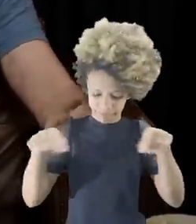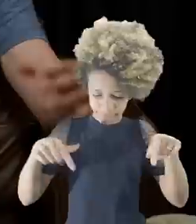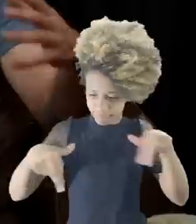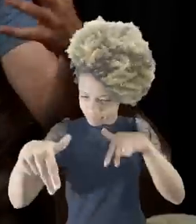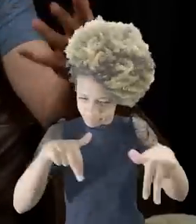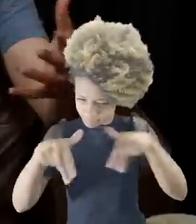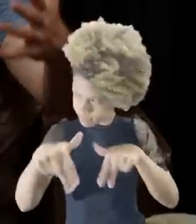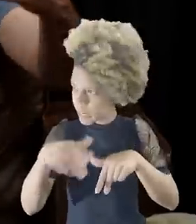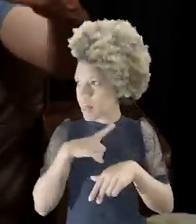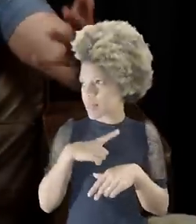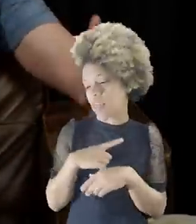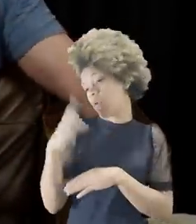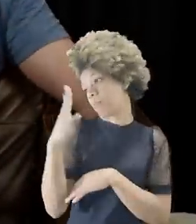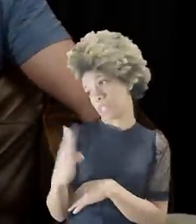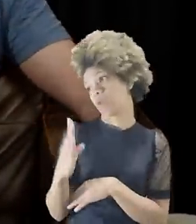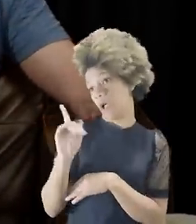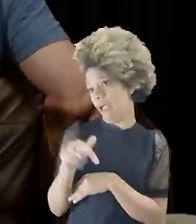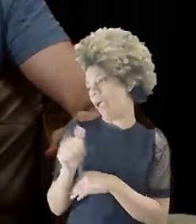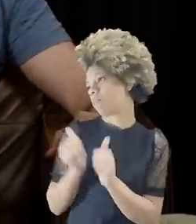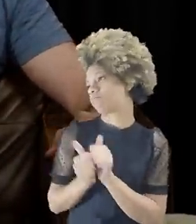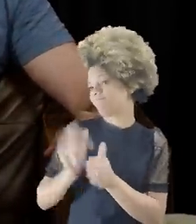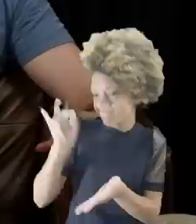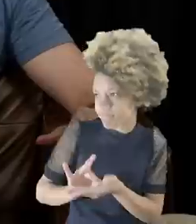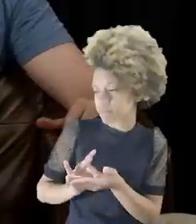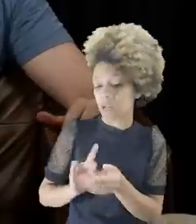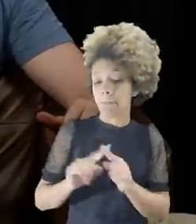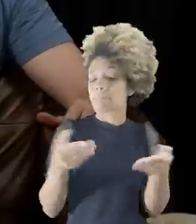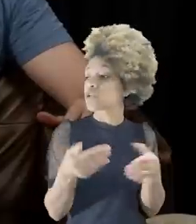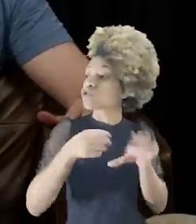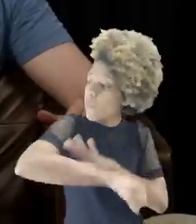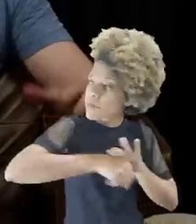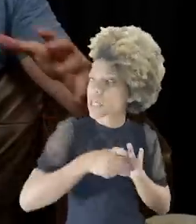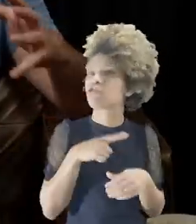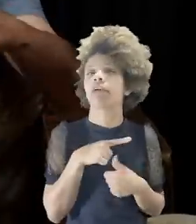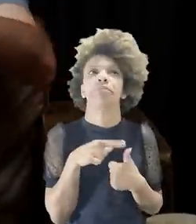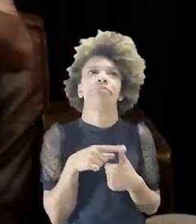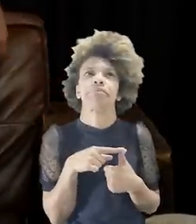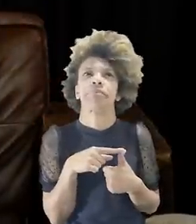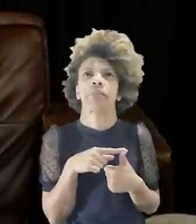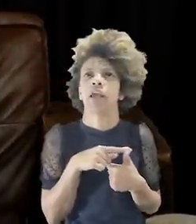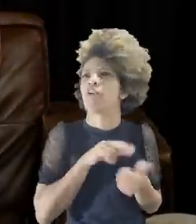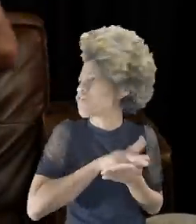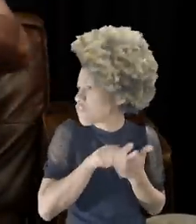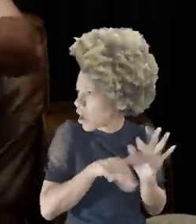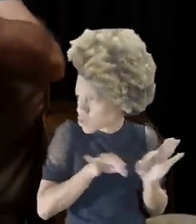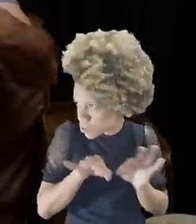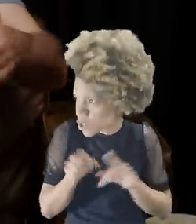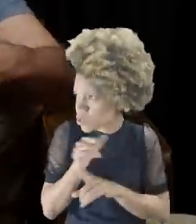você tem Brasil é o país do futebol o basquete você hoje você tem é muitos projetos sociais